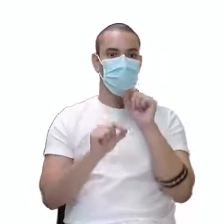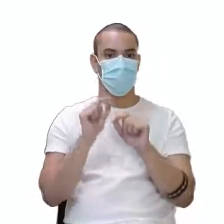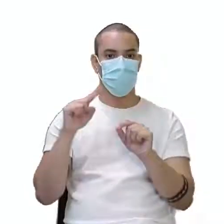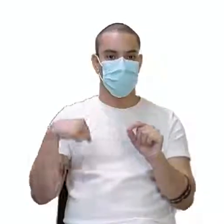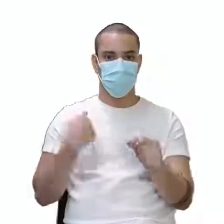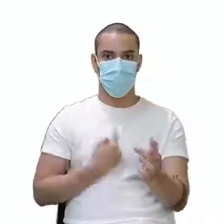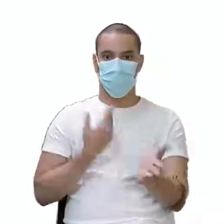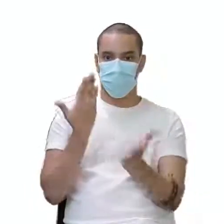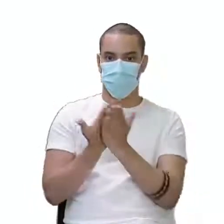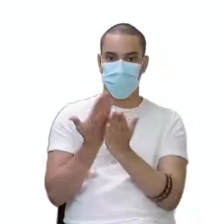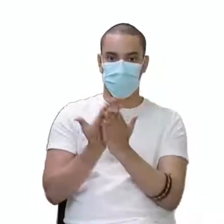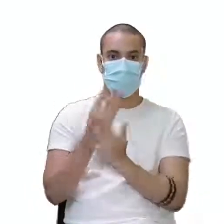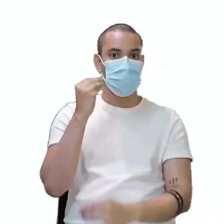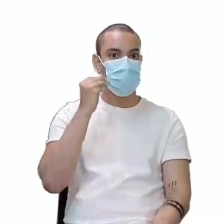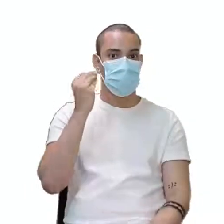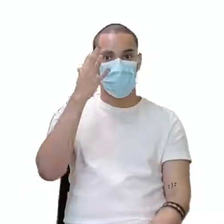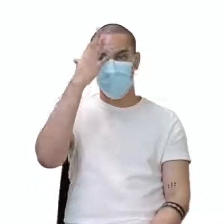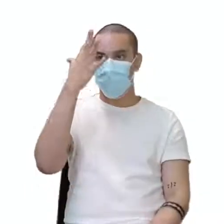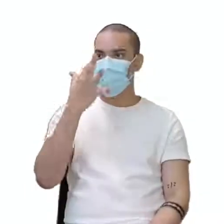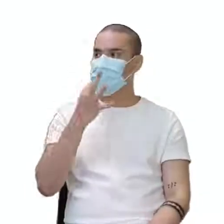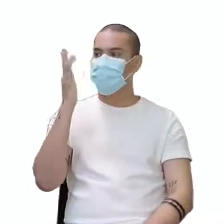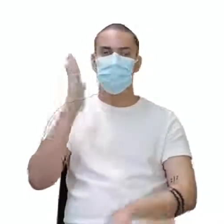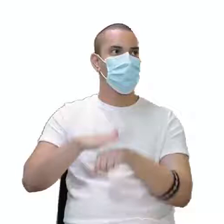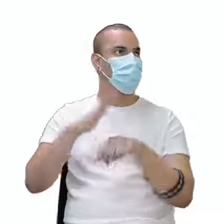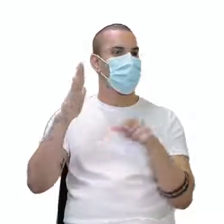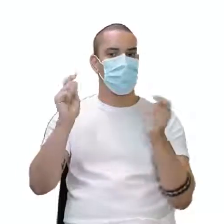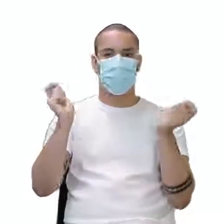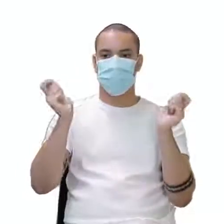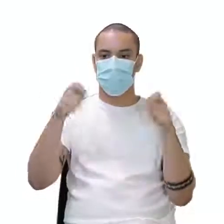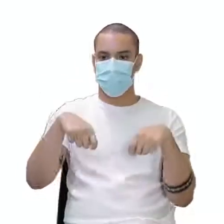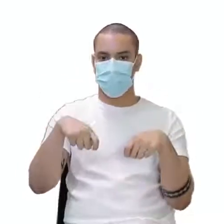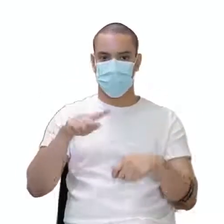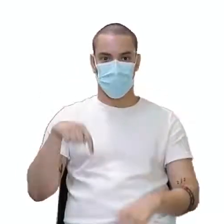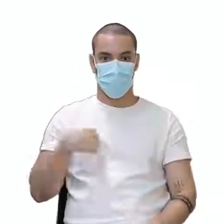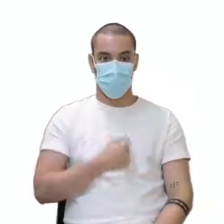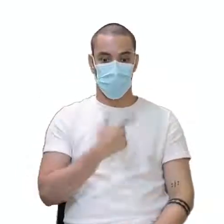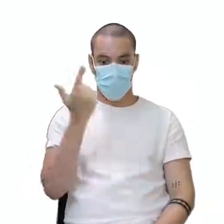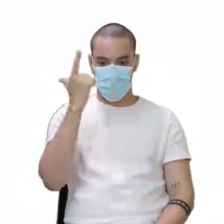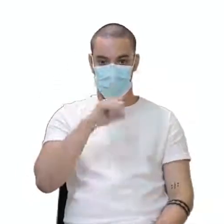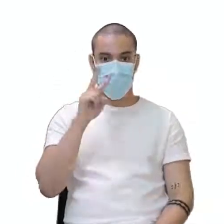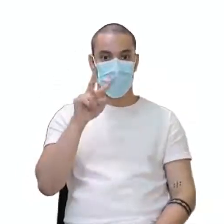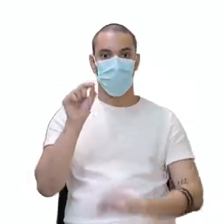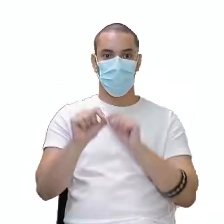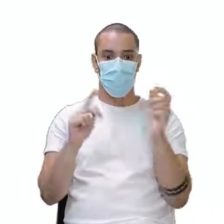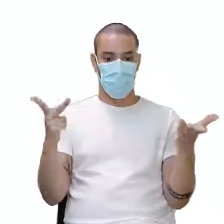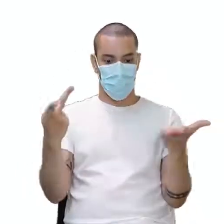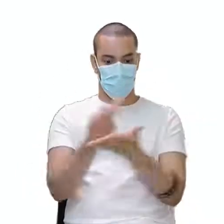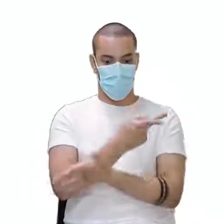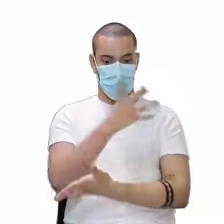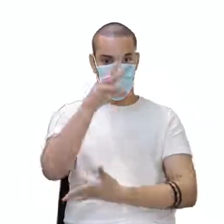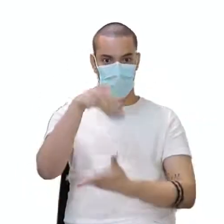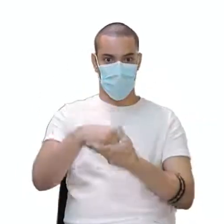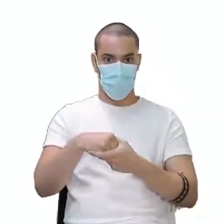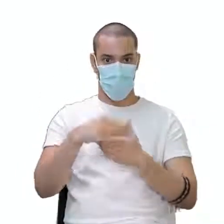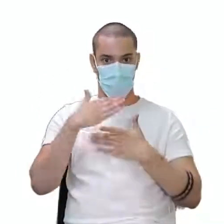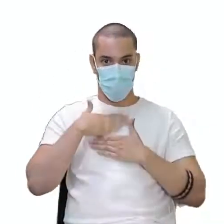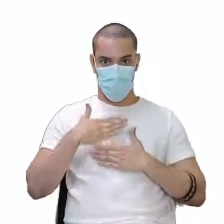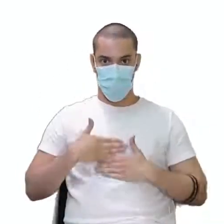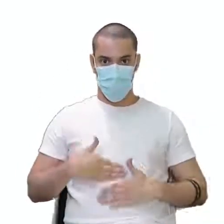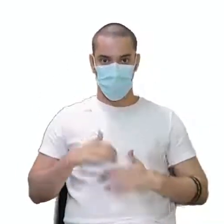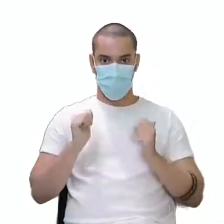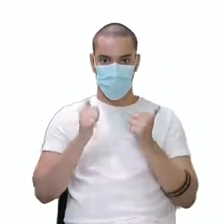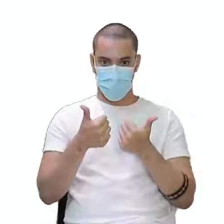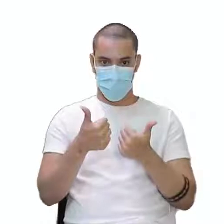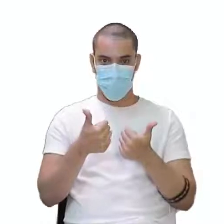gente estuda e tenta compreender o máximo possível para que a gente consiga ver o que vai estar acontecendo dentro do nosso corpo,